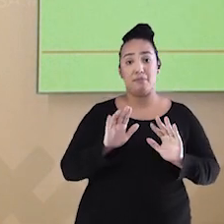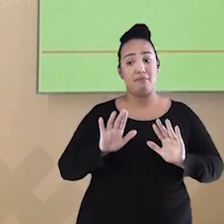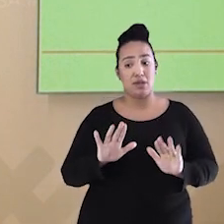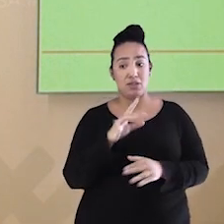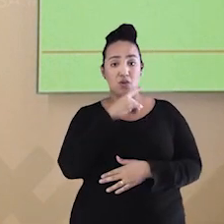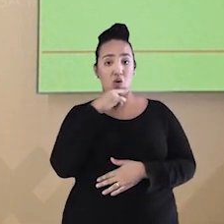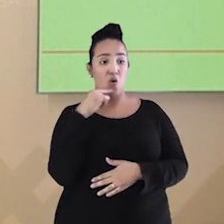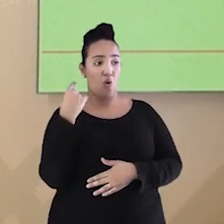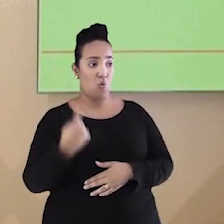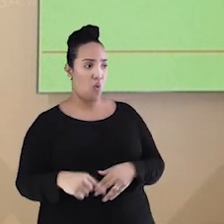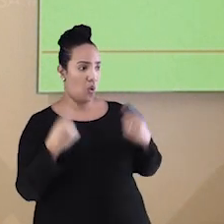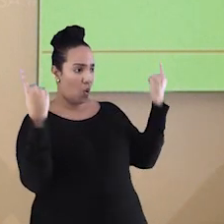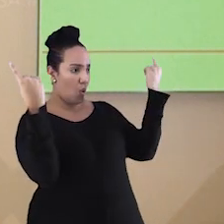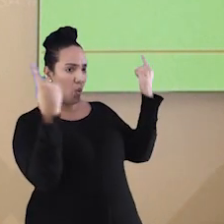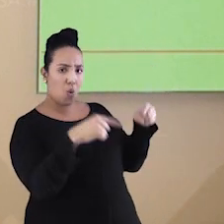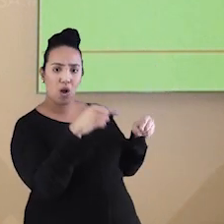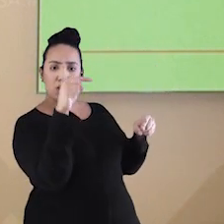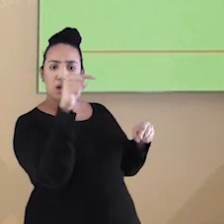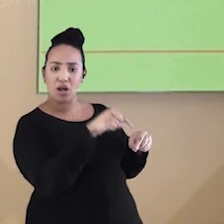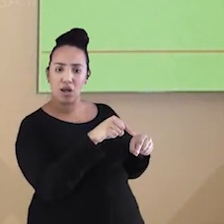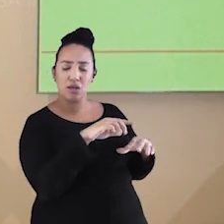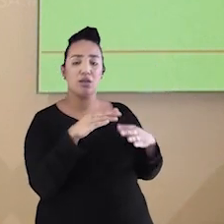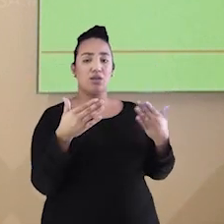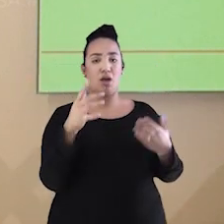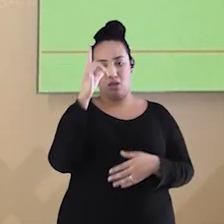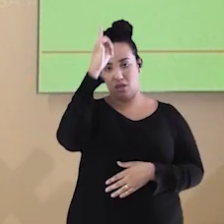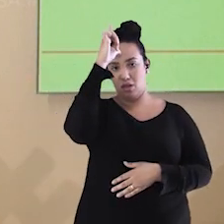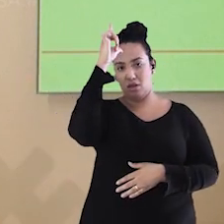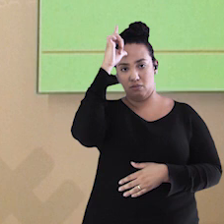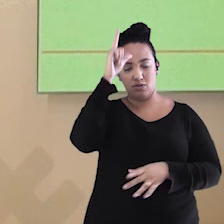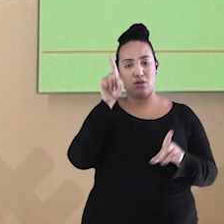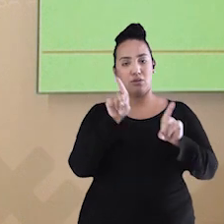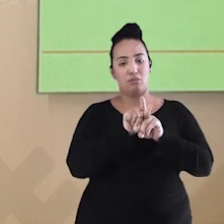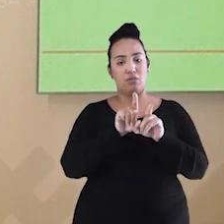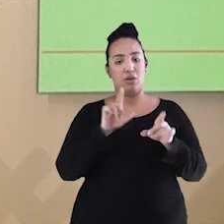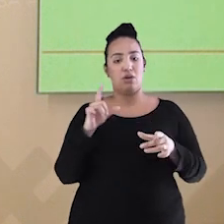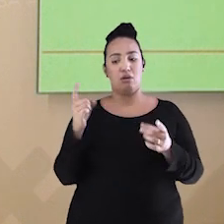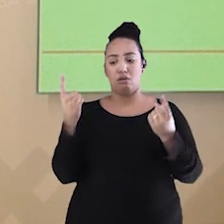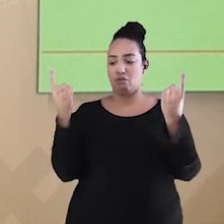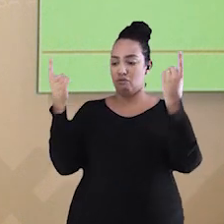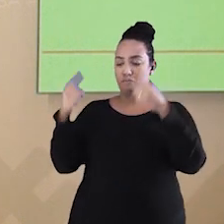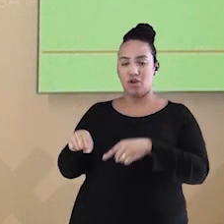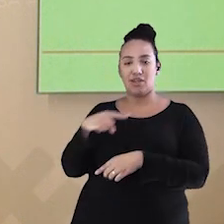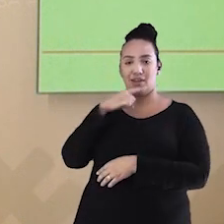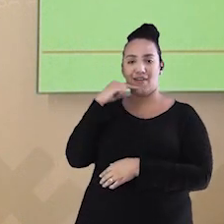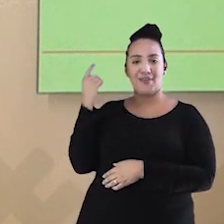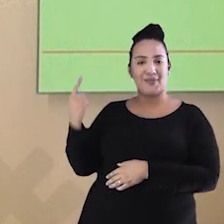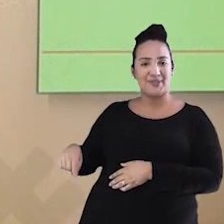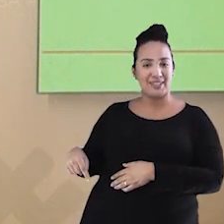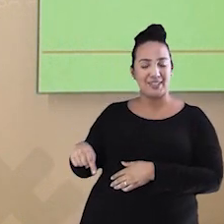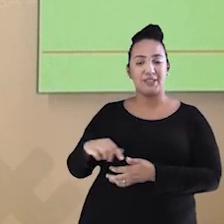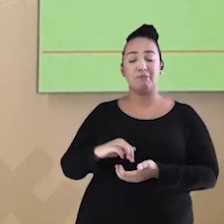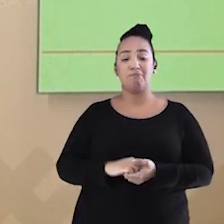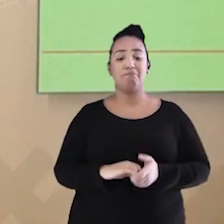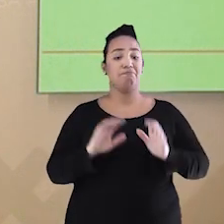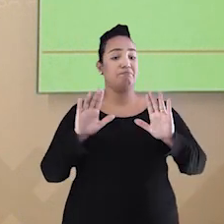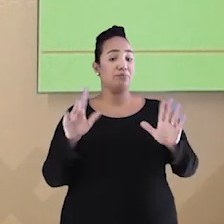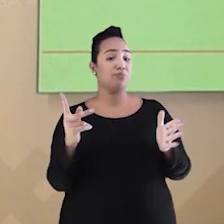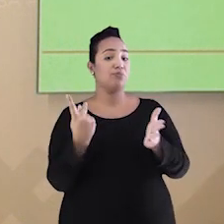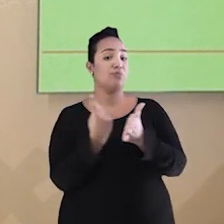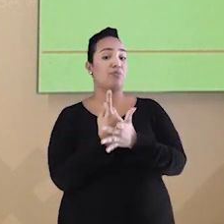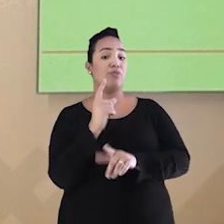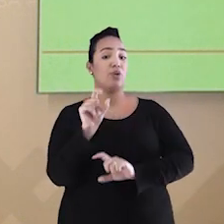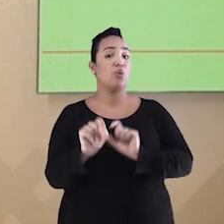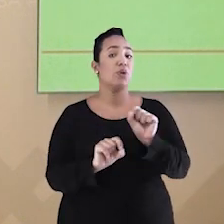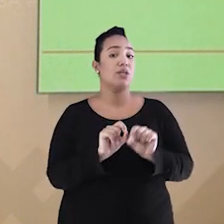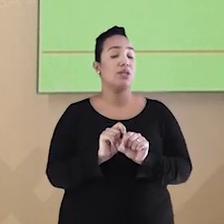com o ataque da Rússia contra o Império Austro-Húngaro, a Alemanha resolve declarar guerra à Rússia. Só